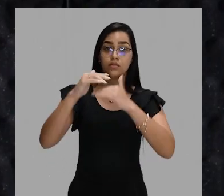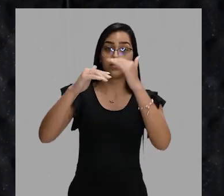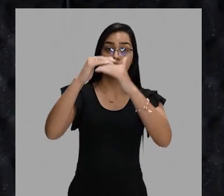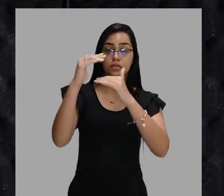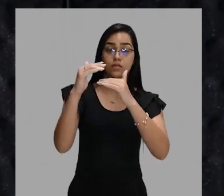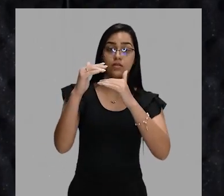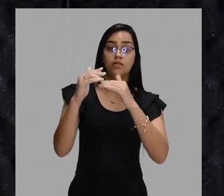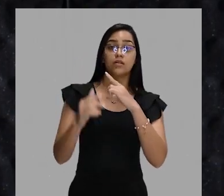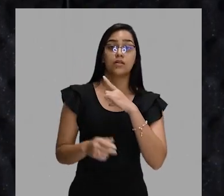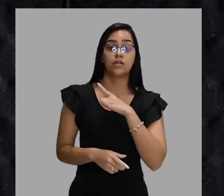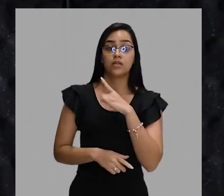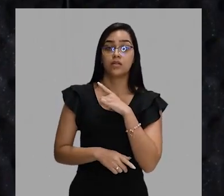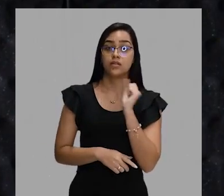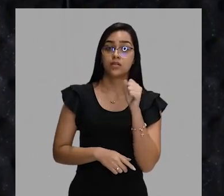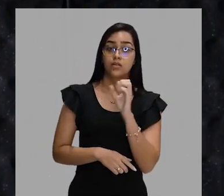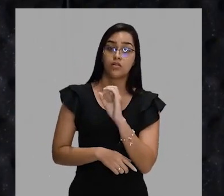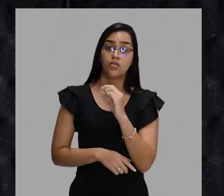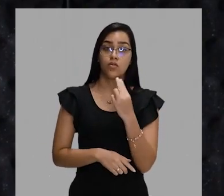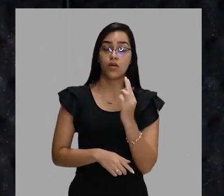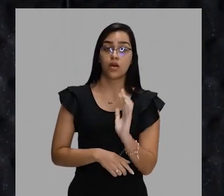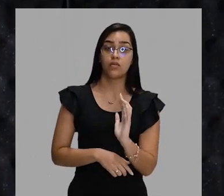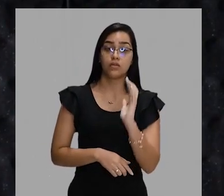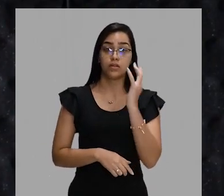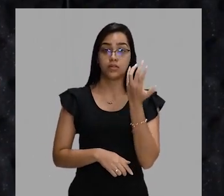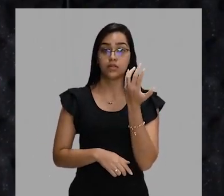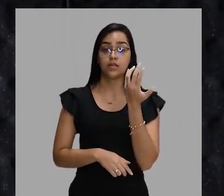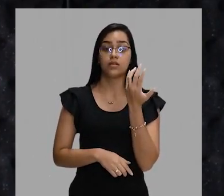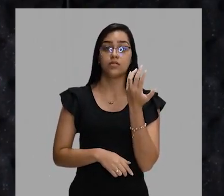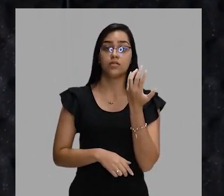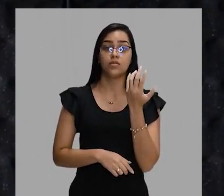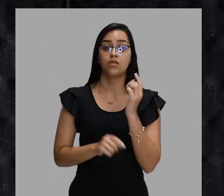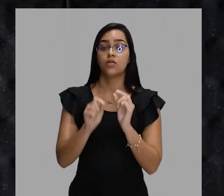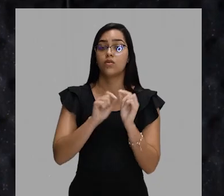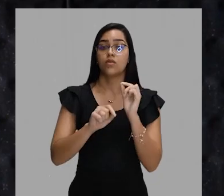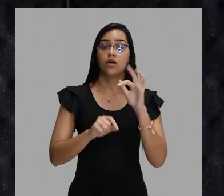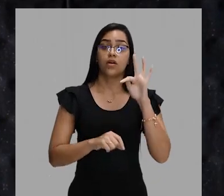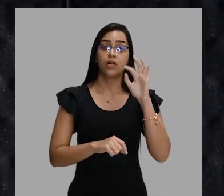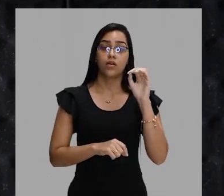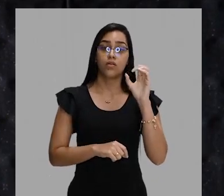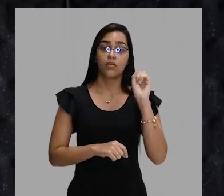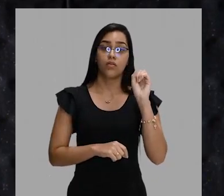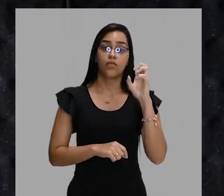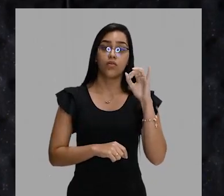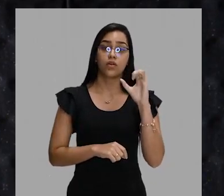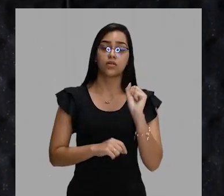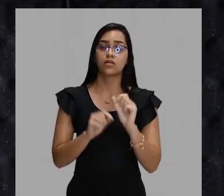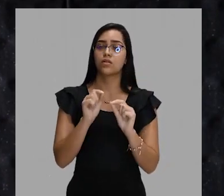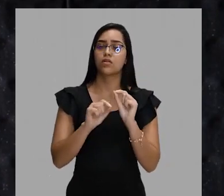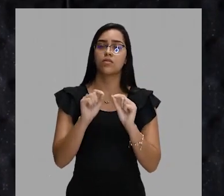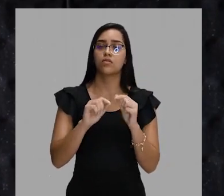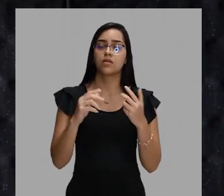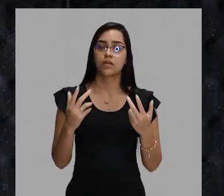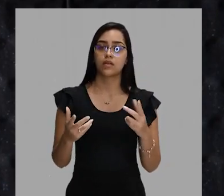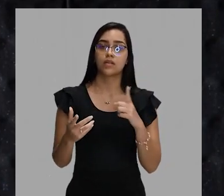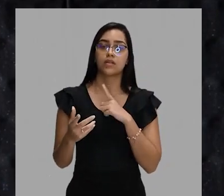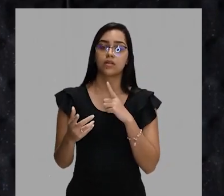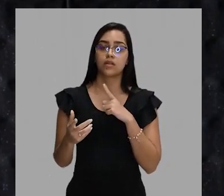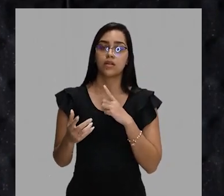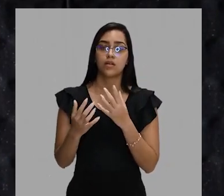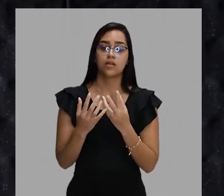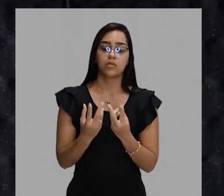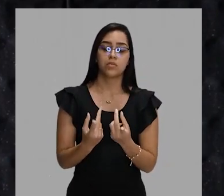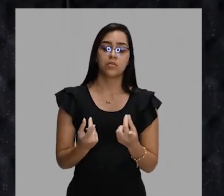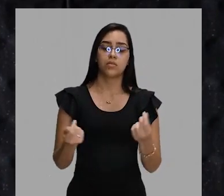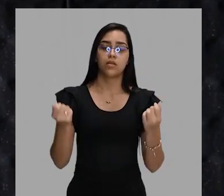evolução teria ou que ela está acontecendo, são os fósseis. O que são os fósseis? Eles são restos